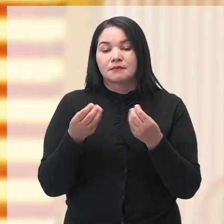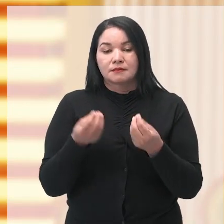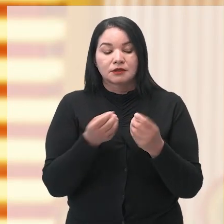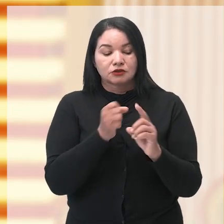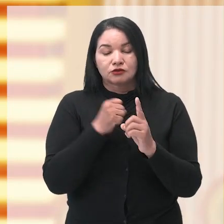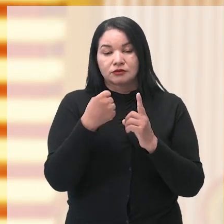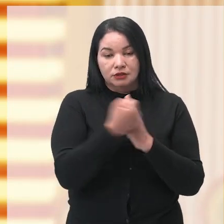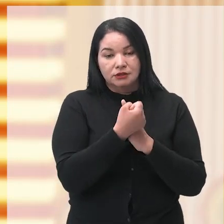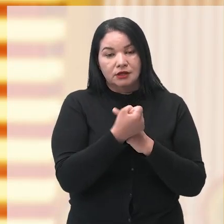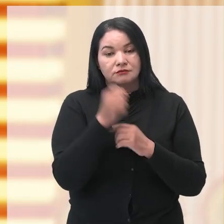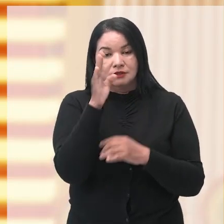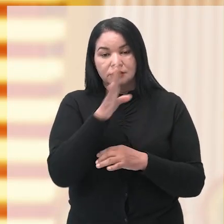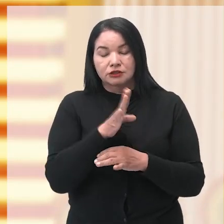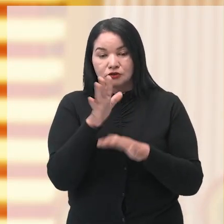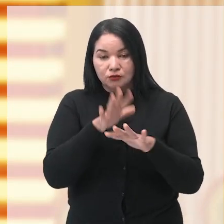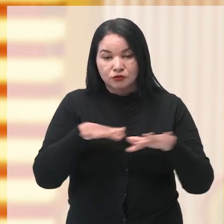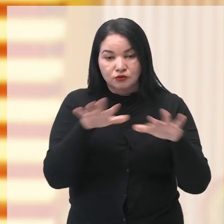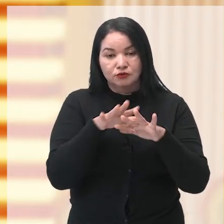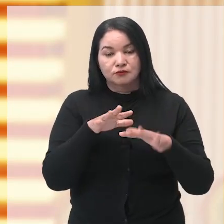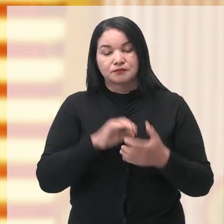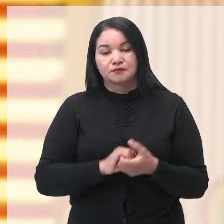sociedade brasileira como um todo.